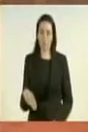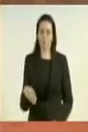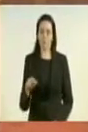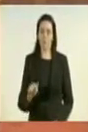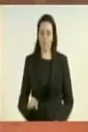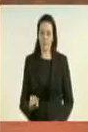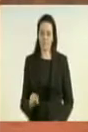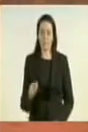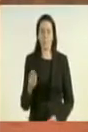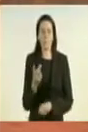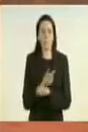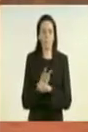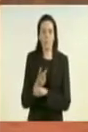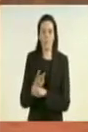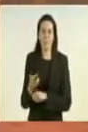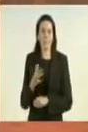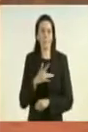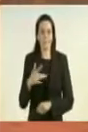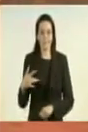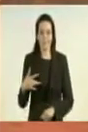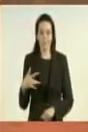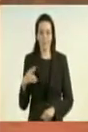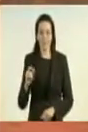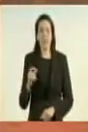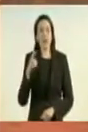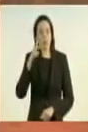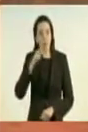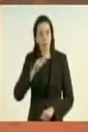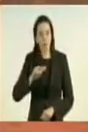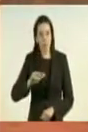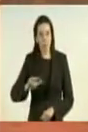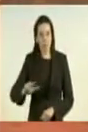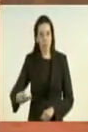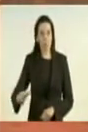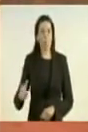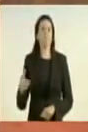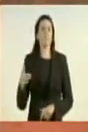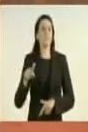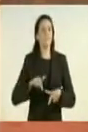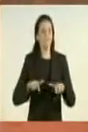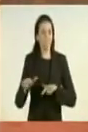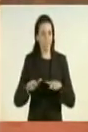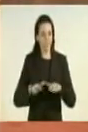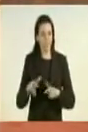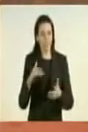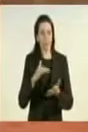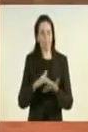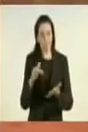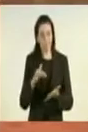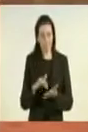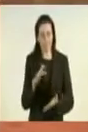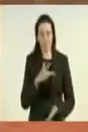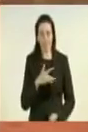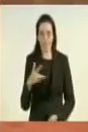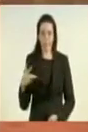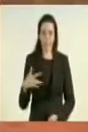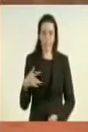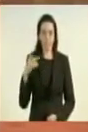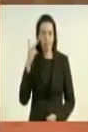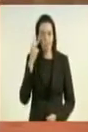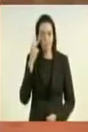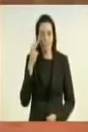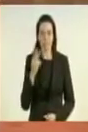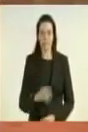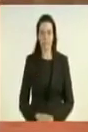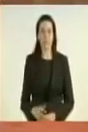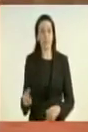pagamento dos serviços prestados a partir de 2015 e, em seguida, a quitação dos débitos anteriores. O governo também abre